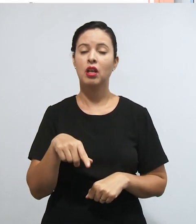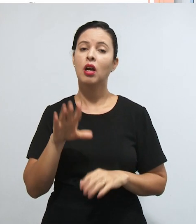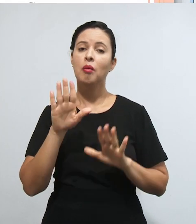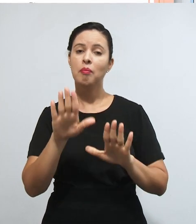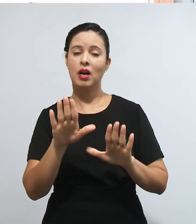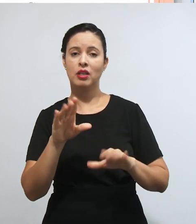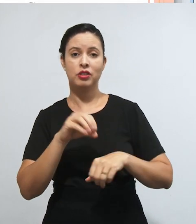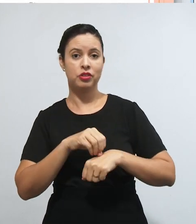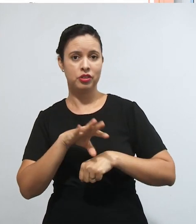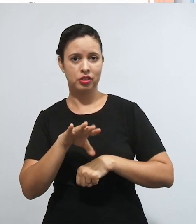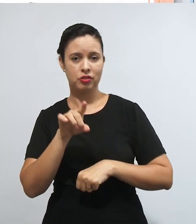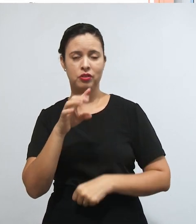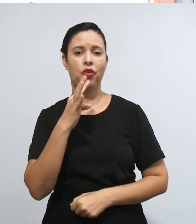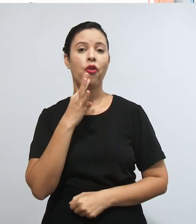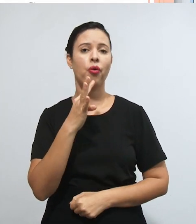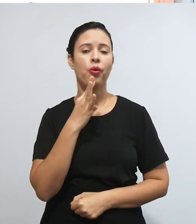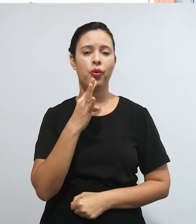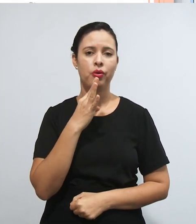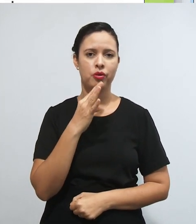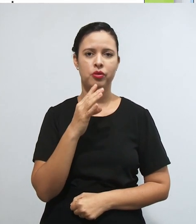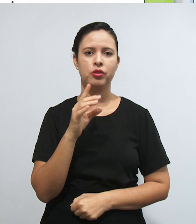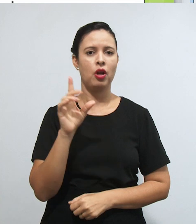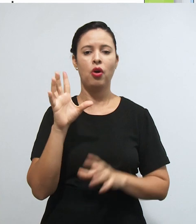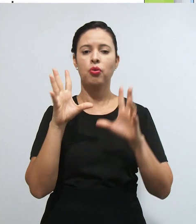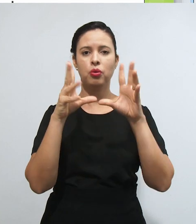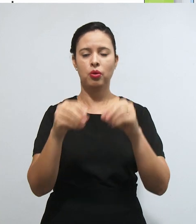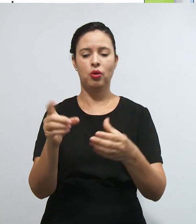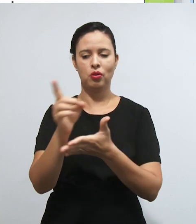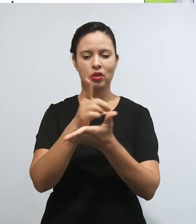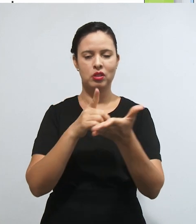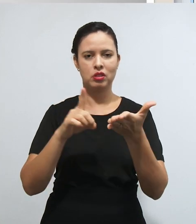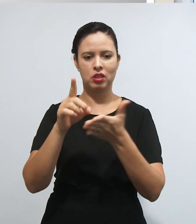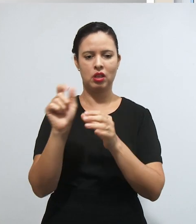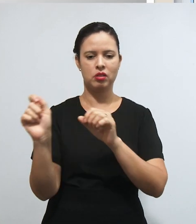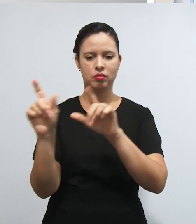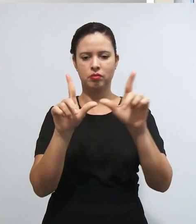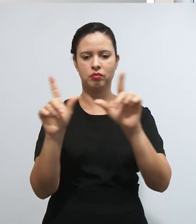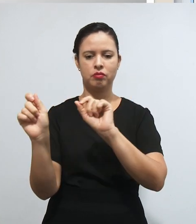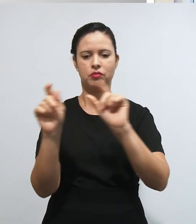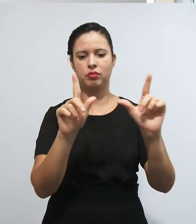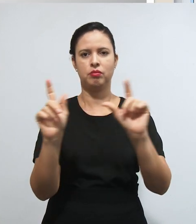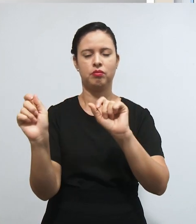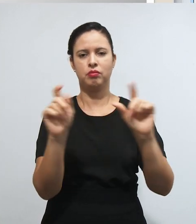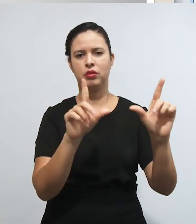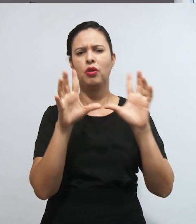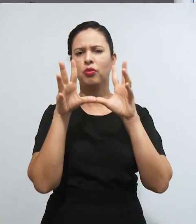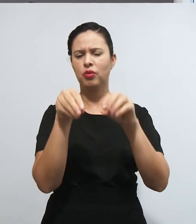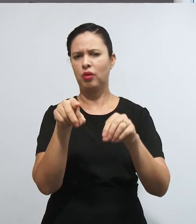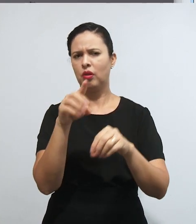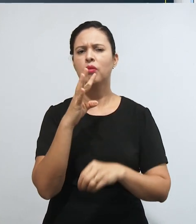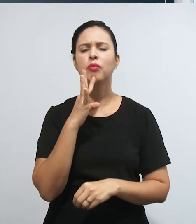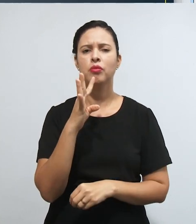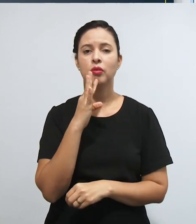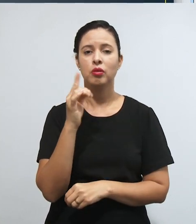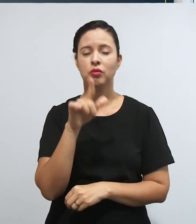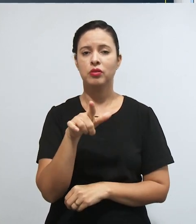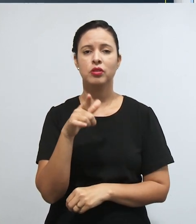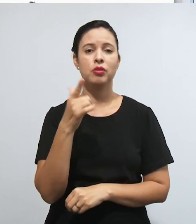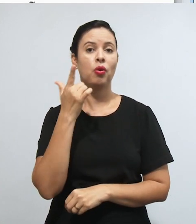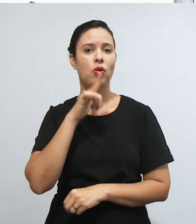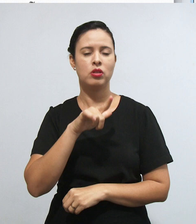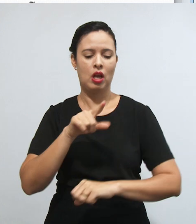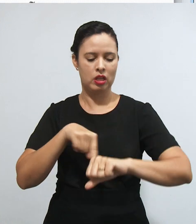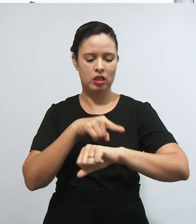recomendado que você conheça os designs que tem disponível aqui para que você possa ganhar tempo, Se